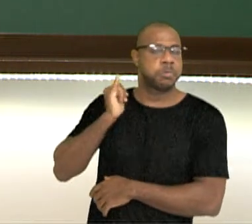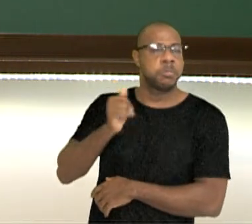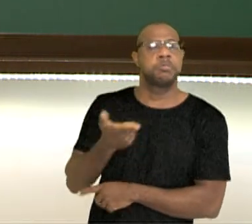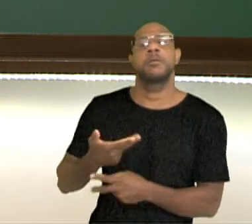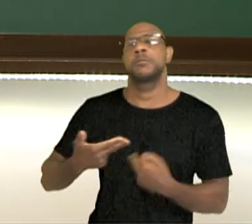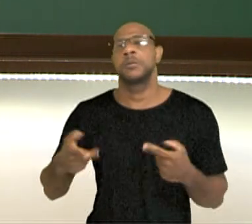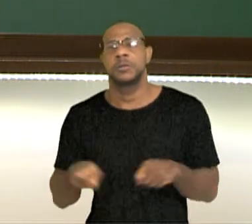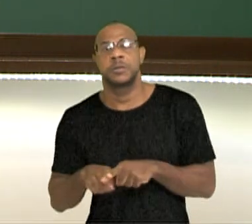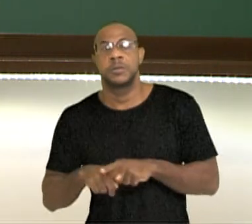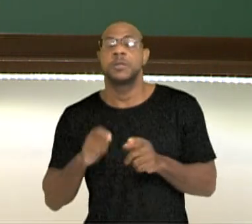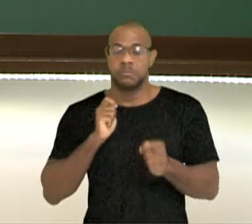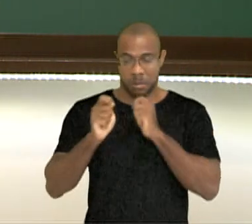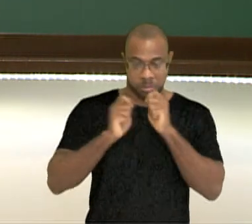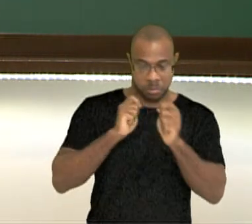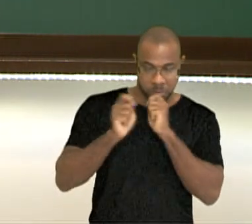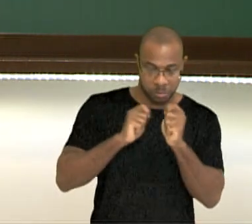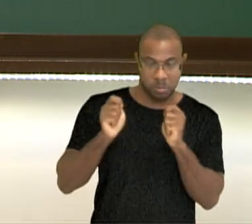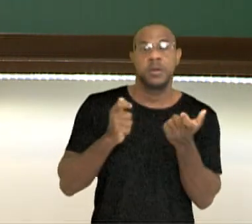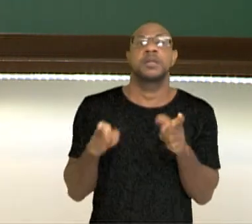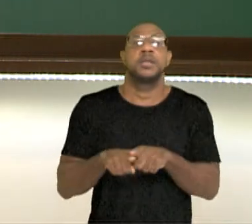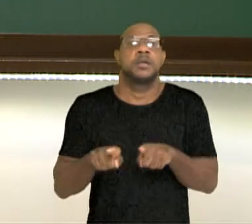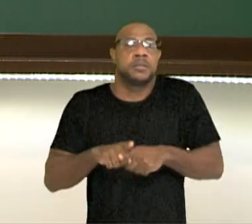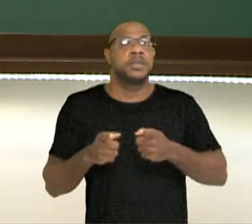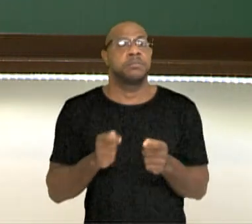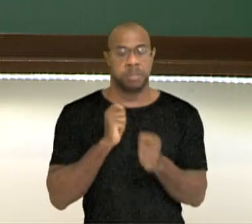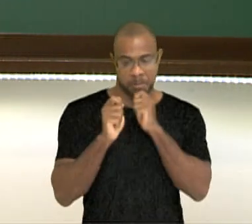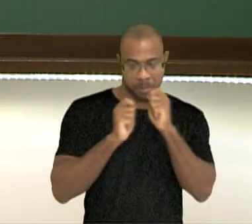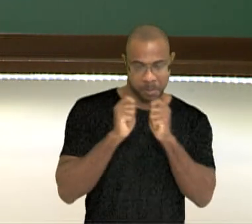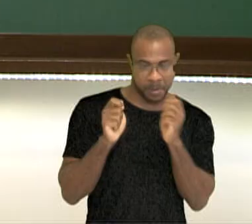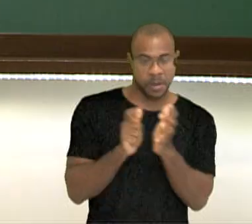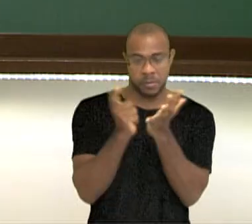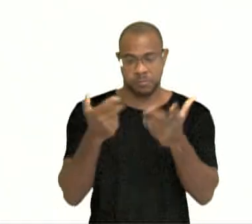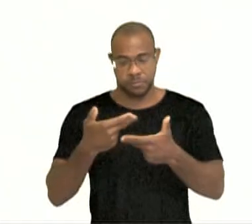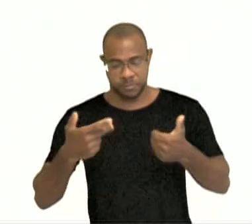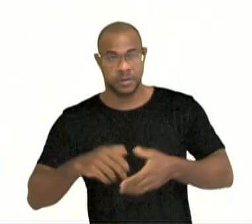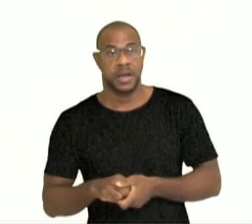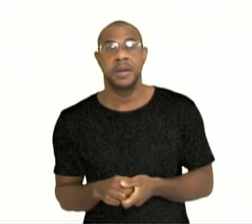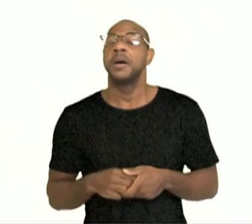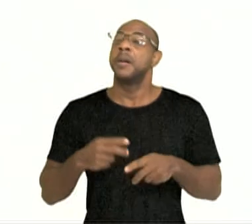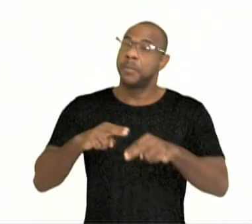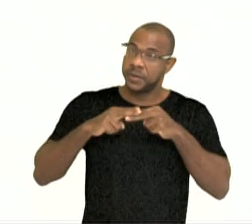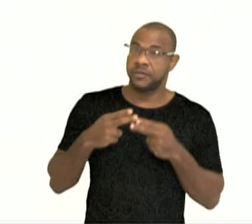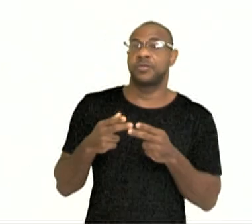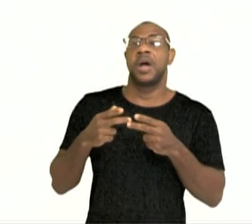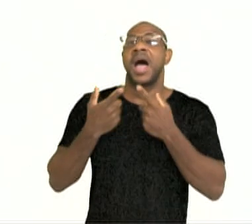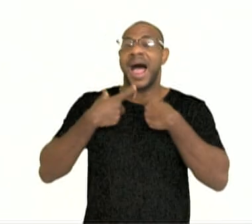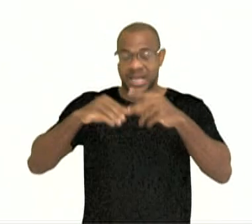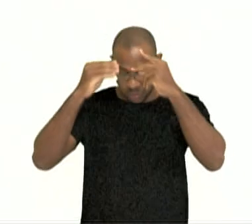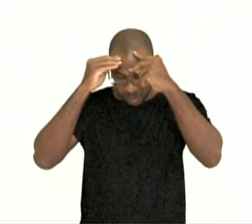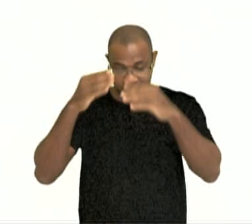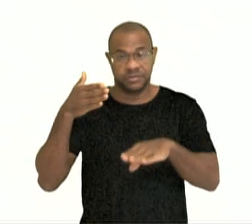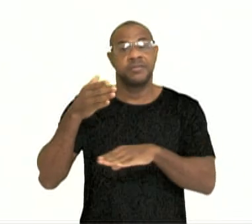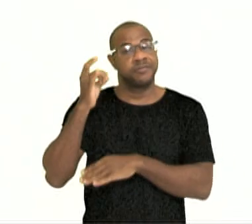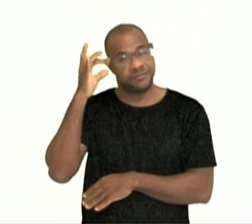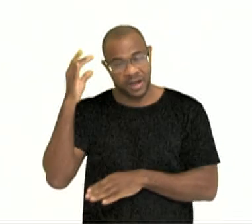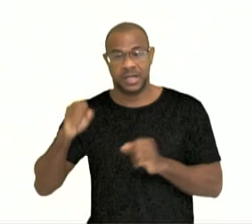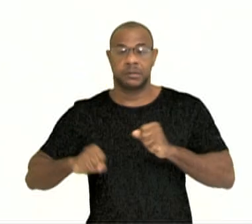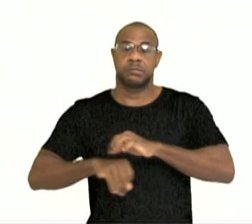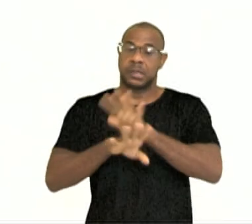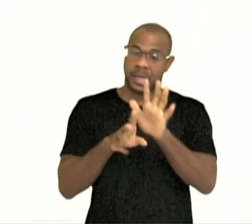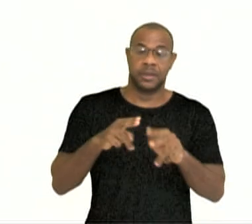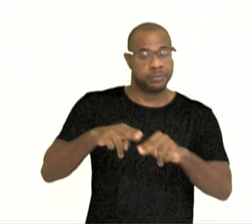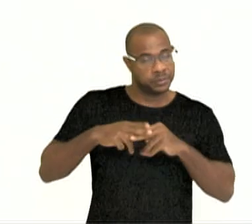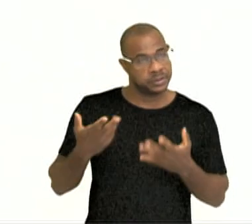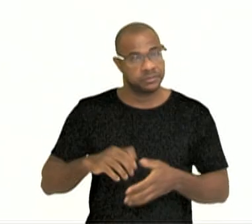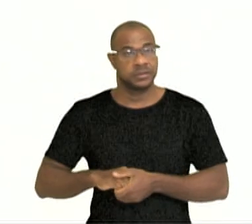e jornalístico, por isso da linguagem ser um pouco mais acessível. A linguagem é familiar ao leitor. Ele